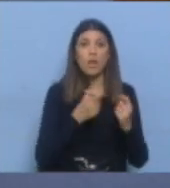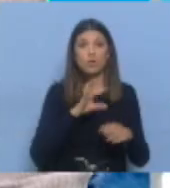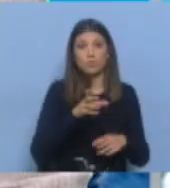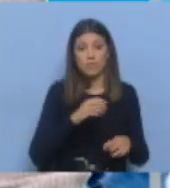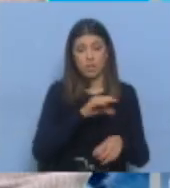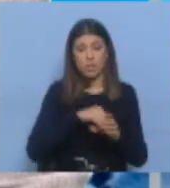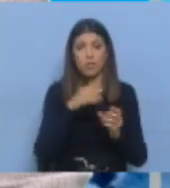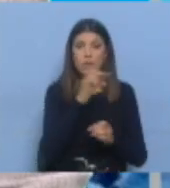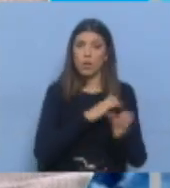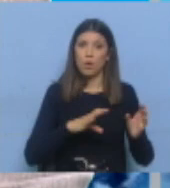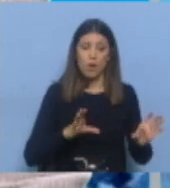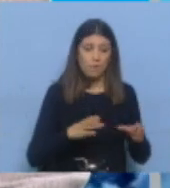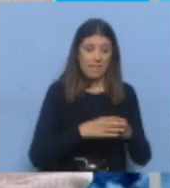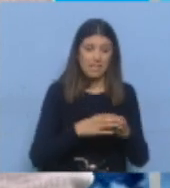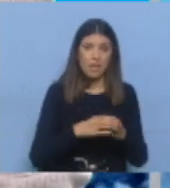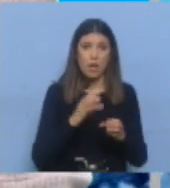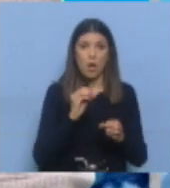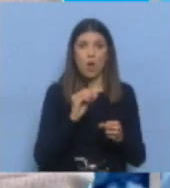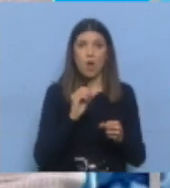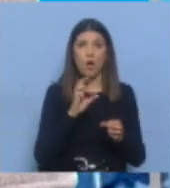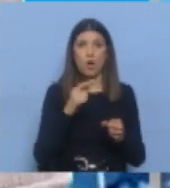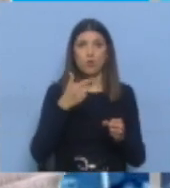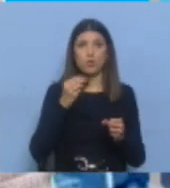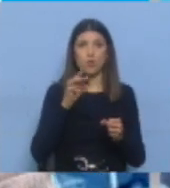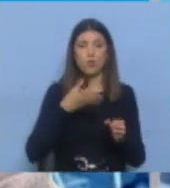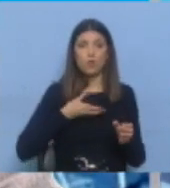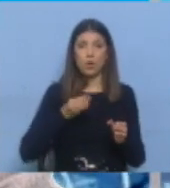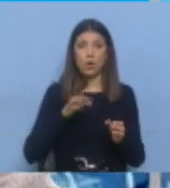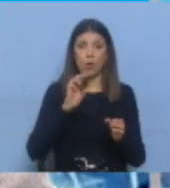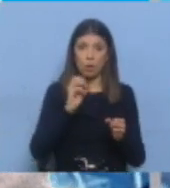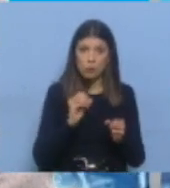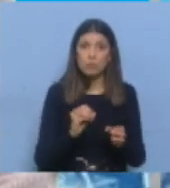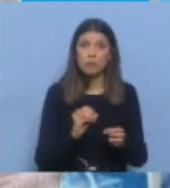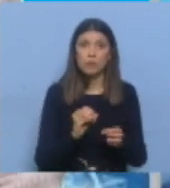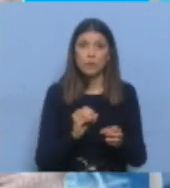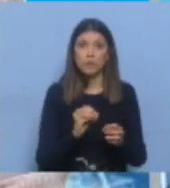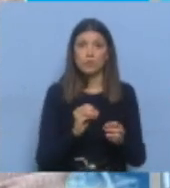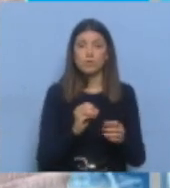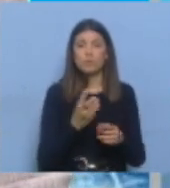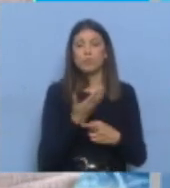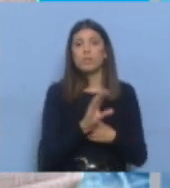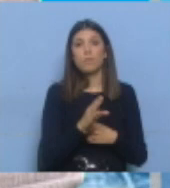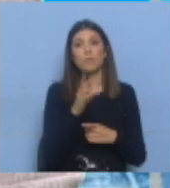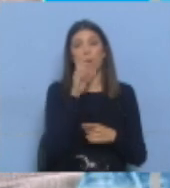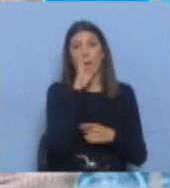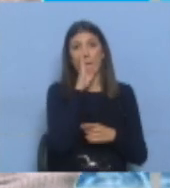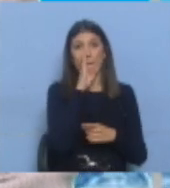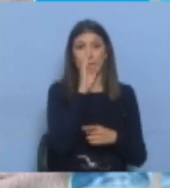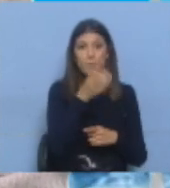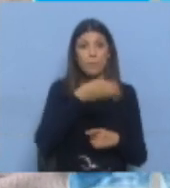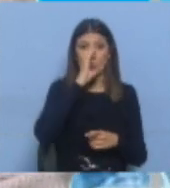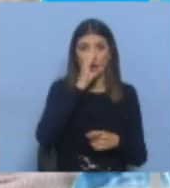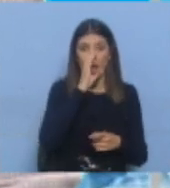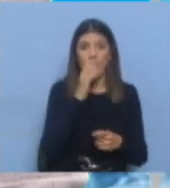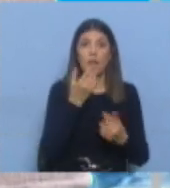maioria ortodoxa. É um bocado desconcertante. Sim, é um bocado desconcertante. Claro. Eu tenho de admitir. Faz mais sentido